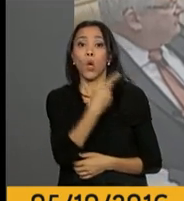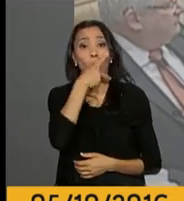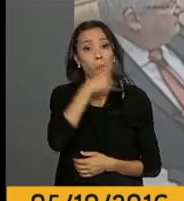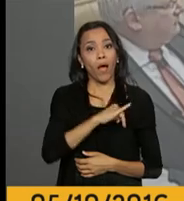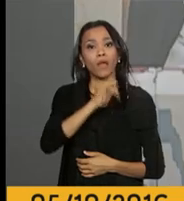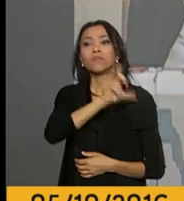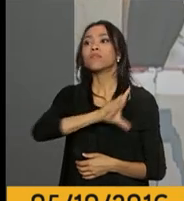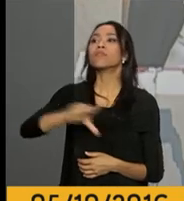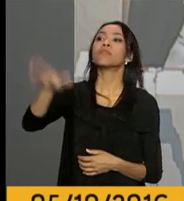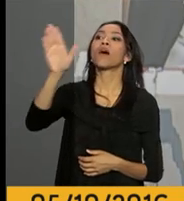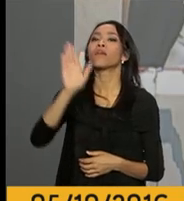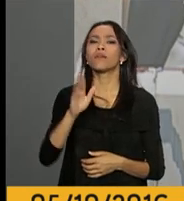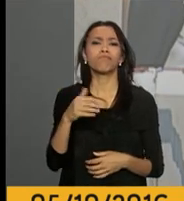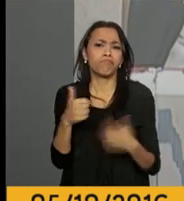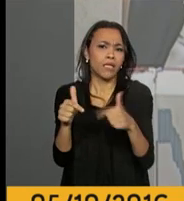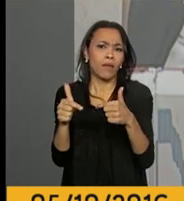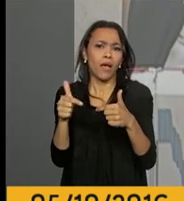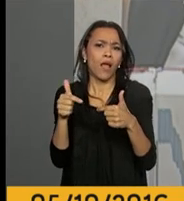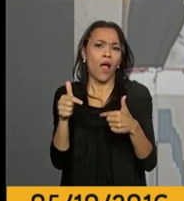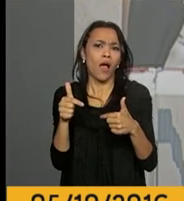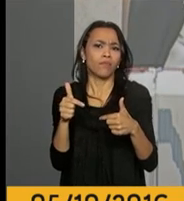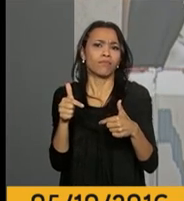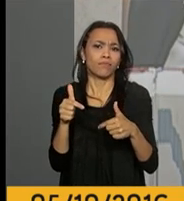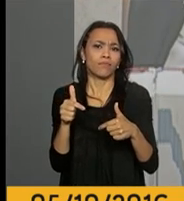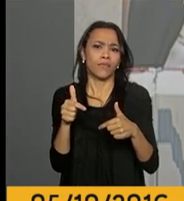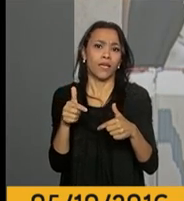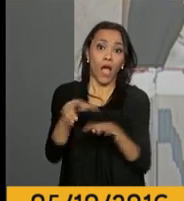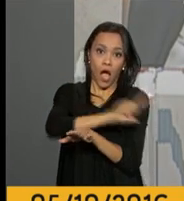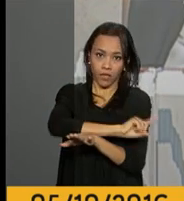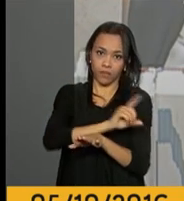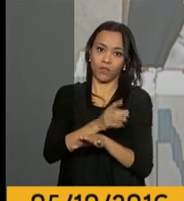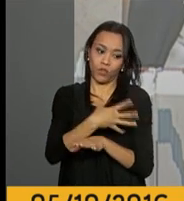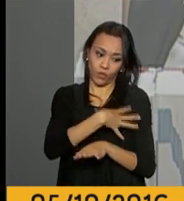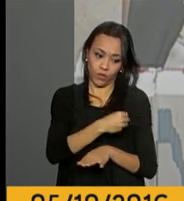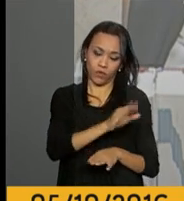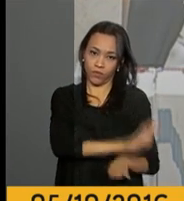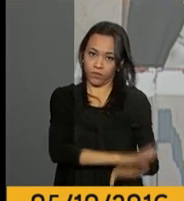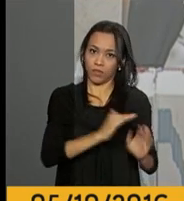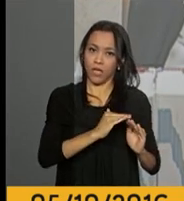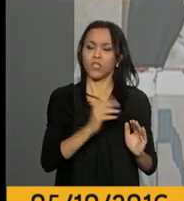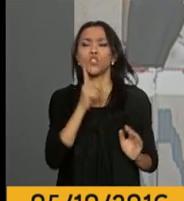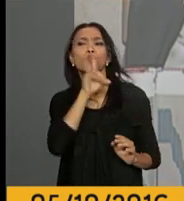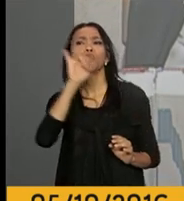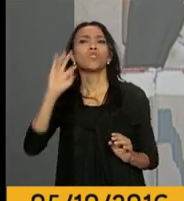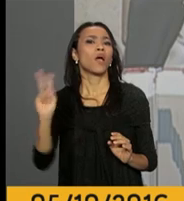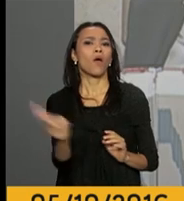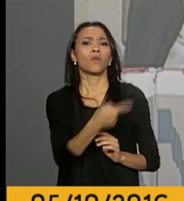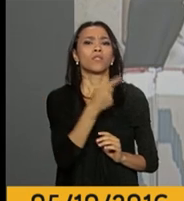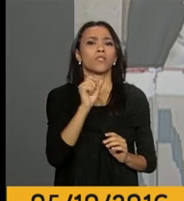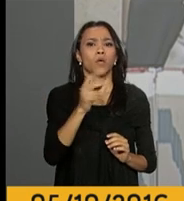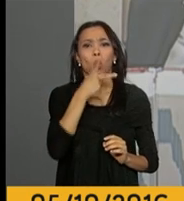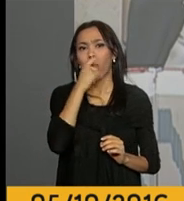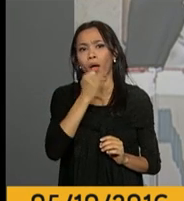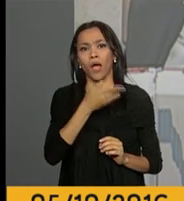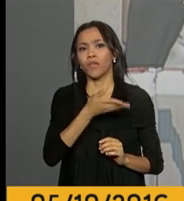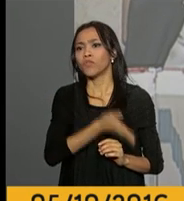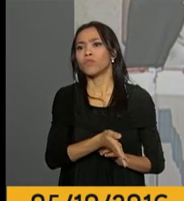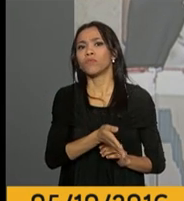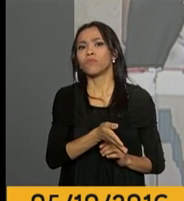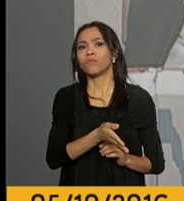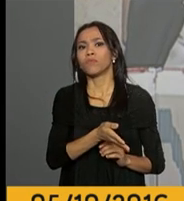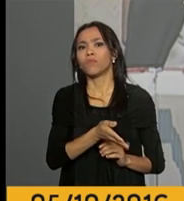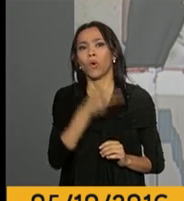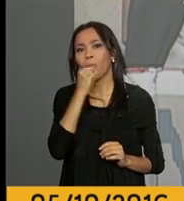pai saía para trabalhar Antes dos filhos irem pra escola e logo num dia determinado o o pai não foi à escola